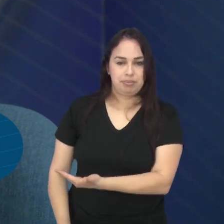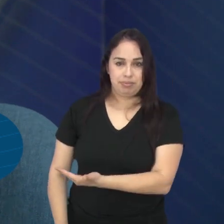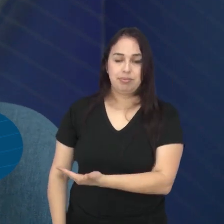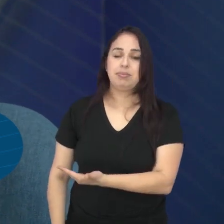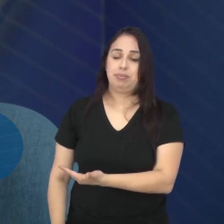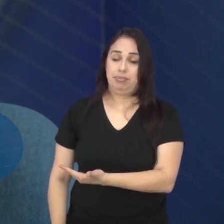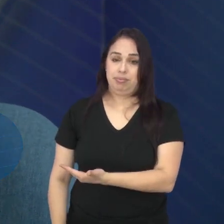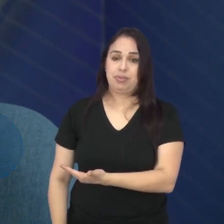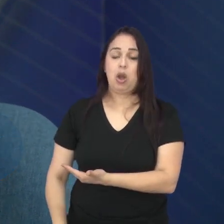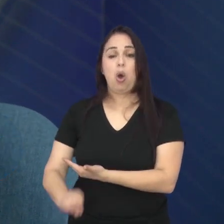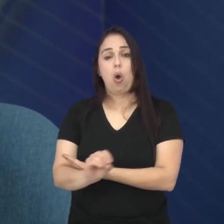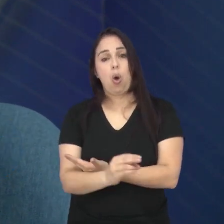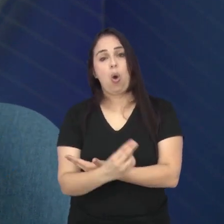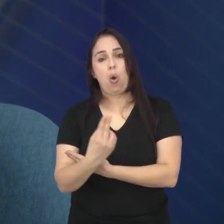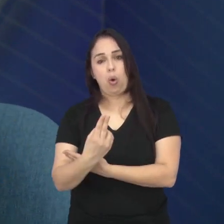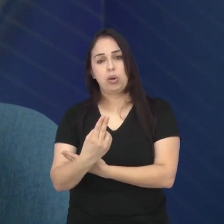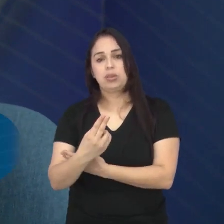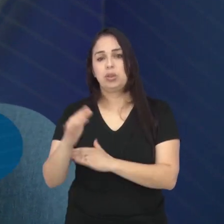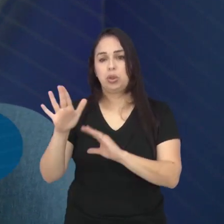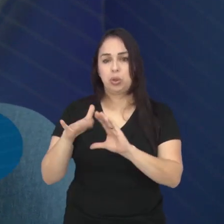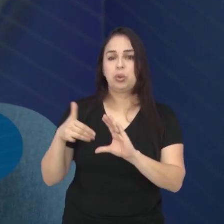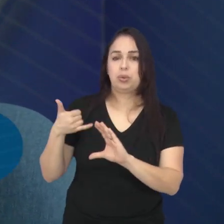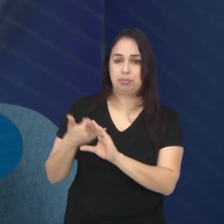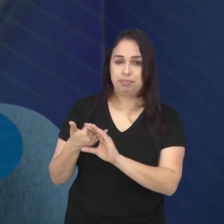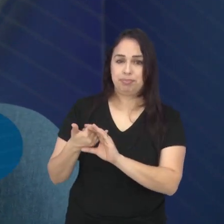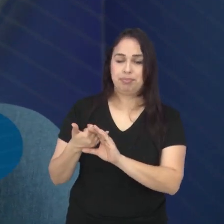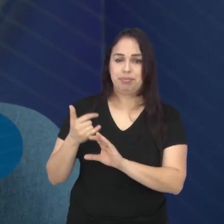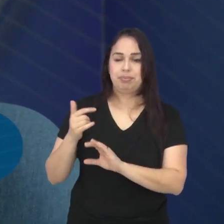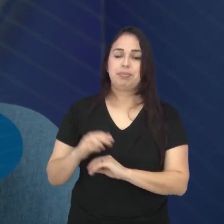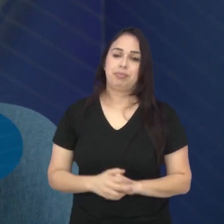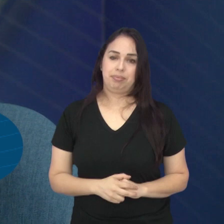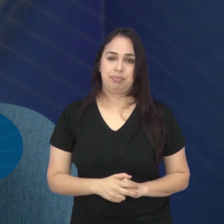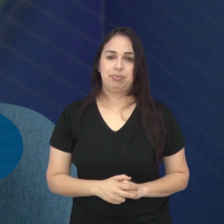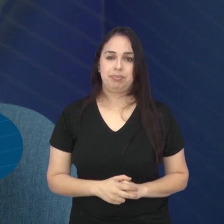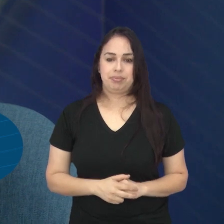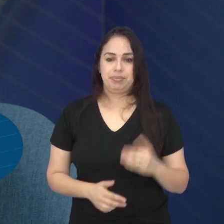@Diálogos da Cidade na TV, ou então pelo nosso canal no YouTube,